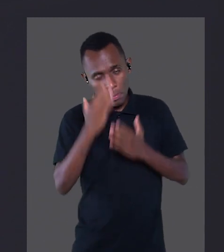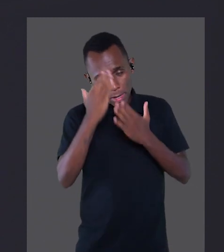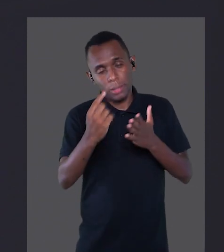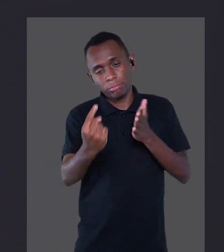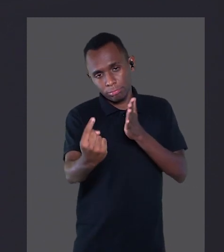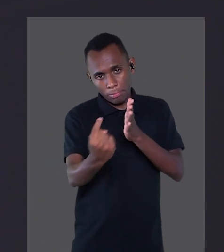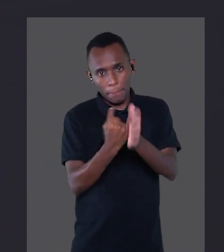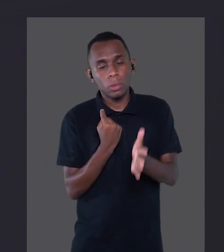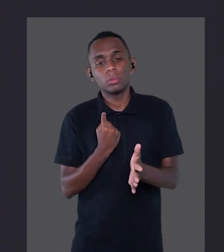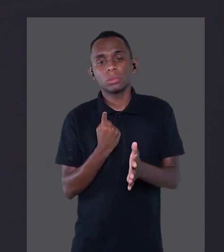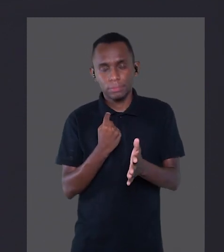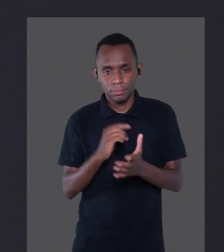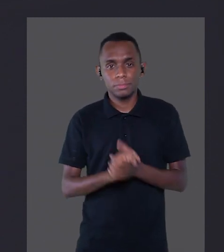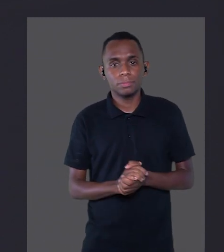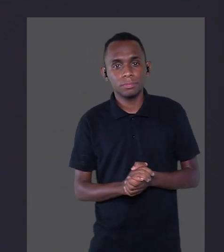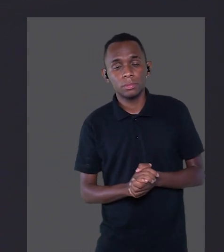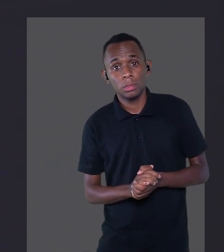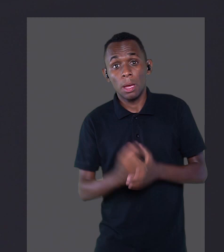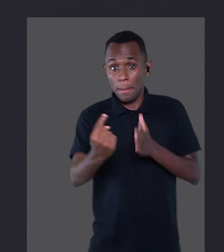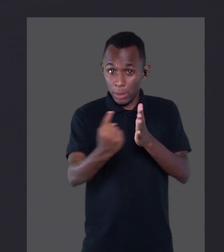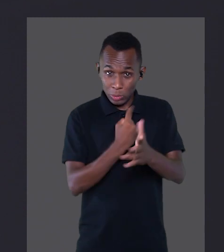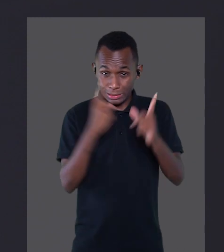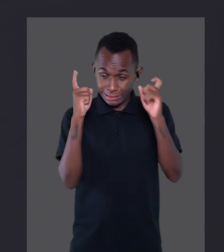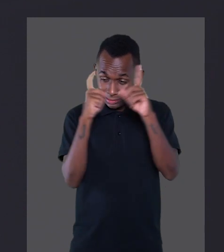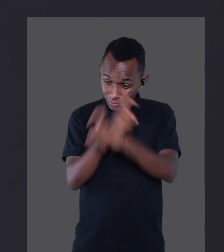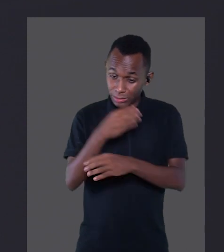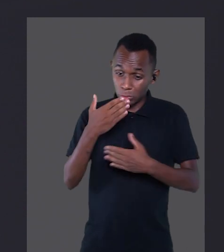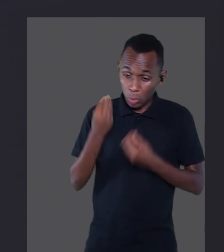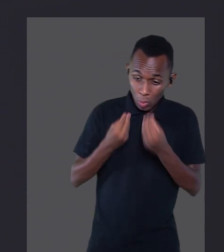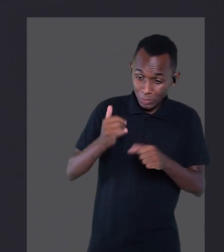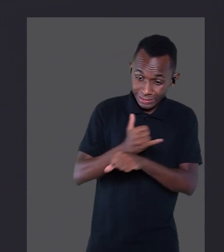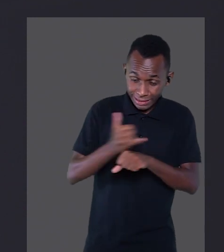obrigado pela pergunta. Pergunta difícil essa.